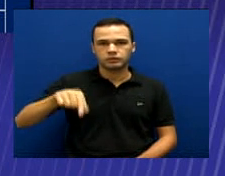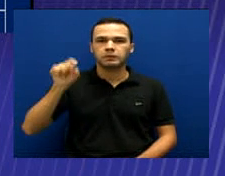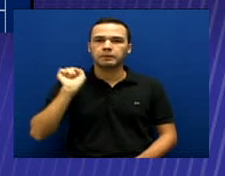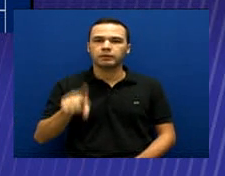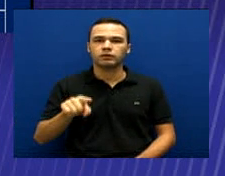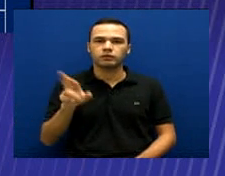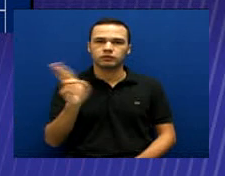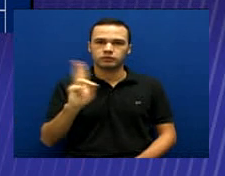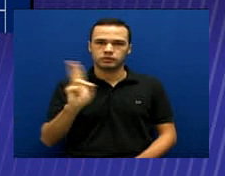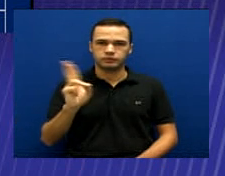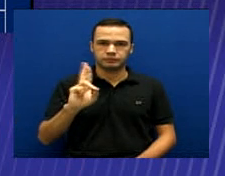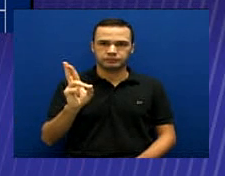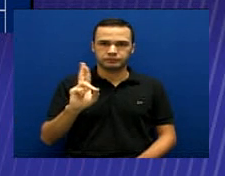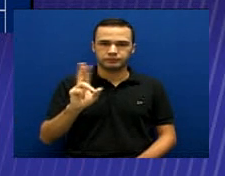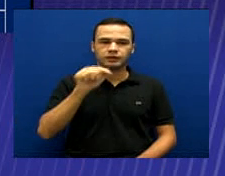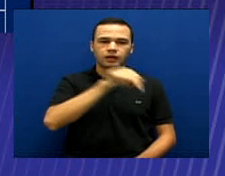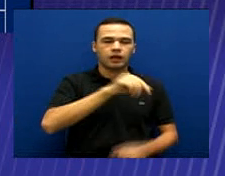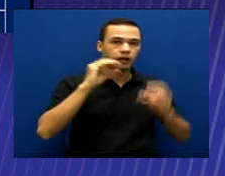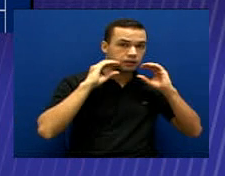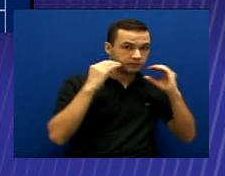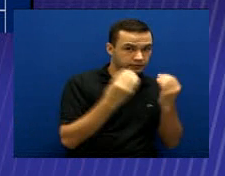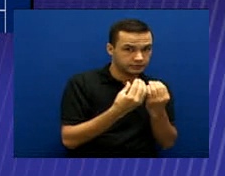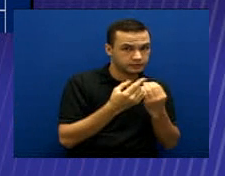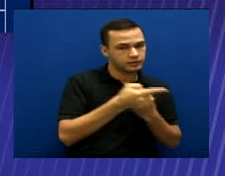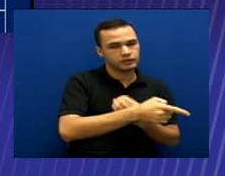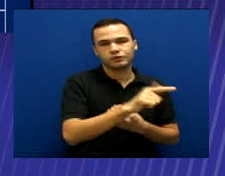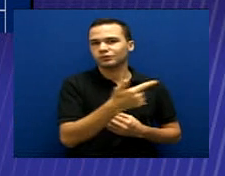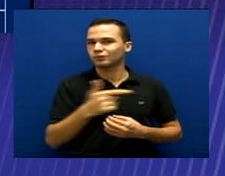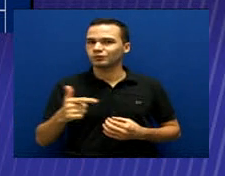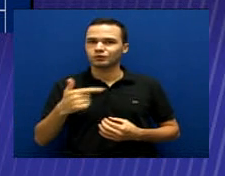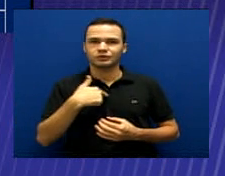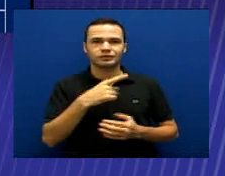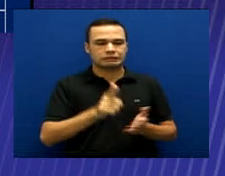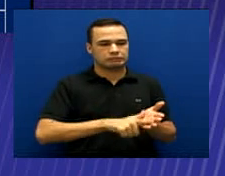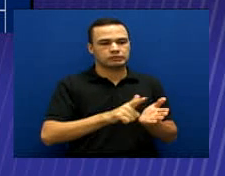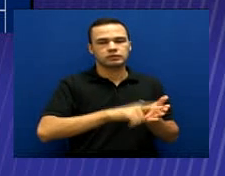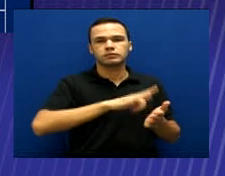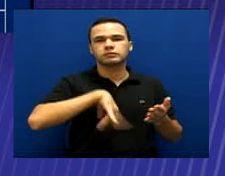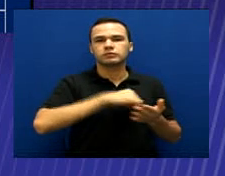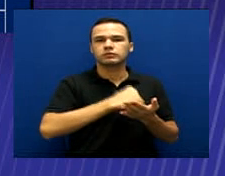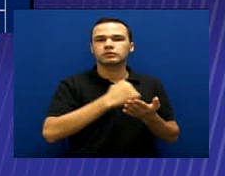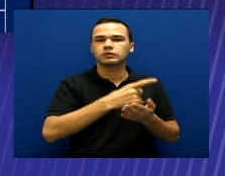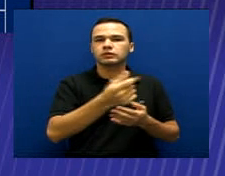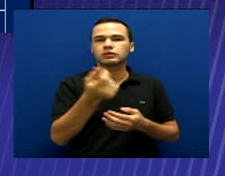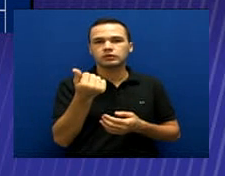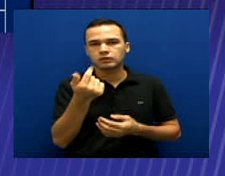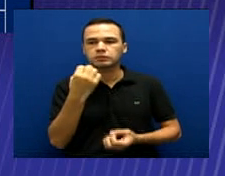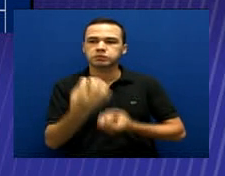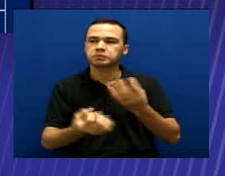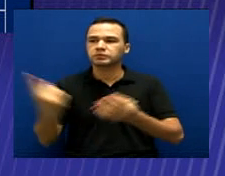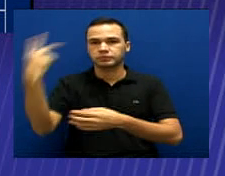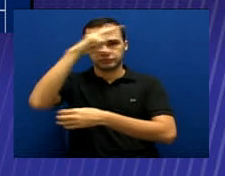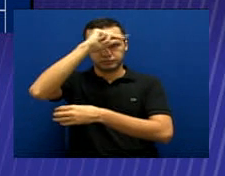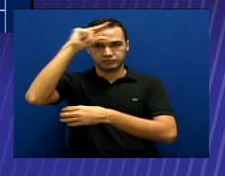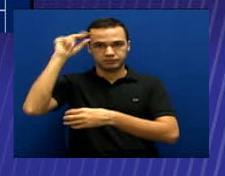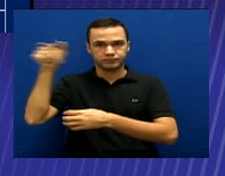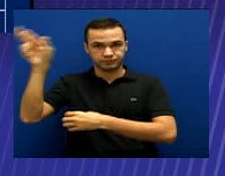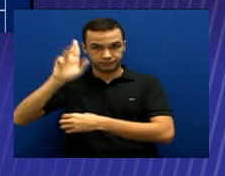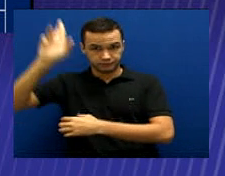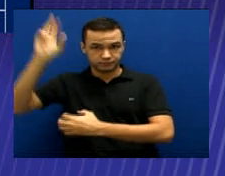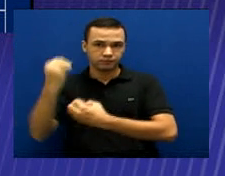reais câmara municipal com ela não tem uma receita é transferido para pela prefeitura